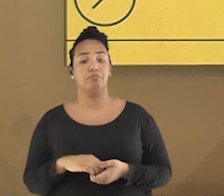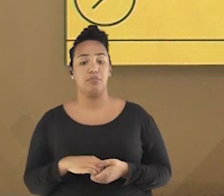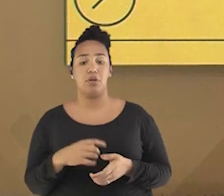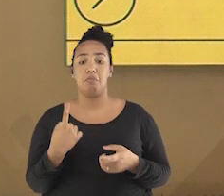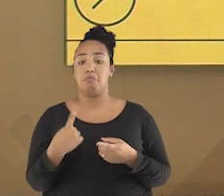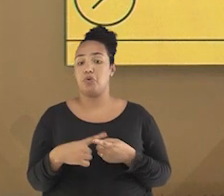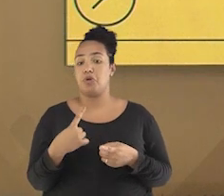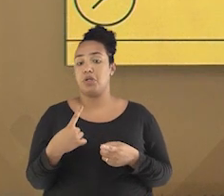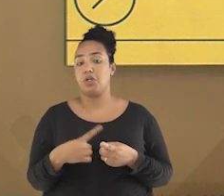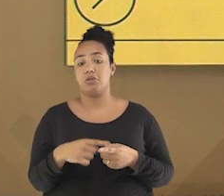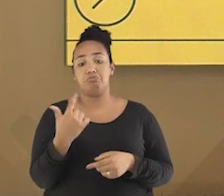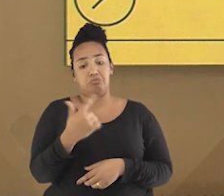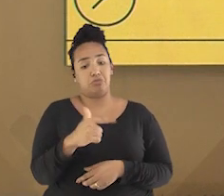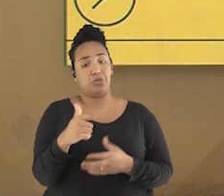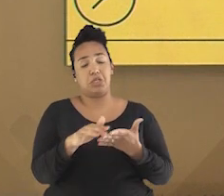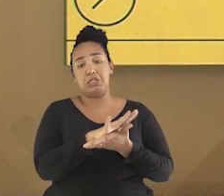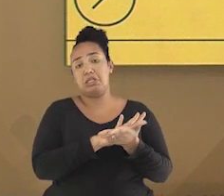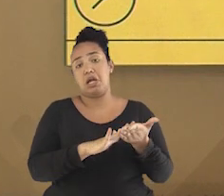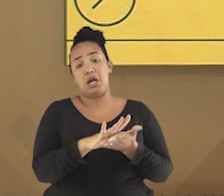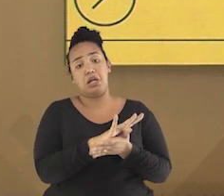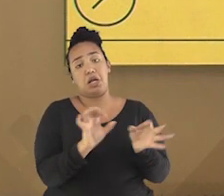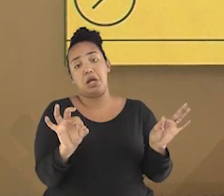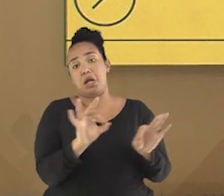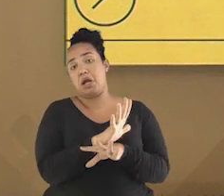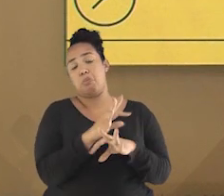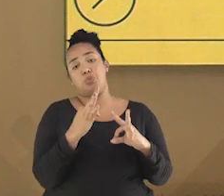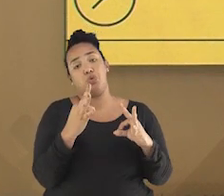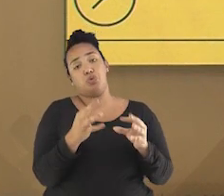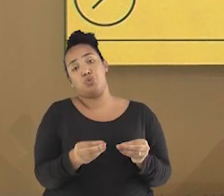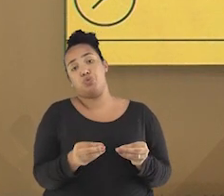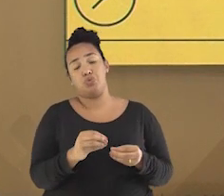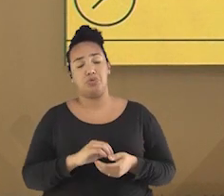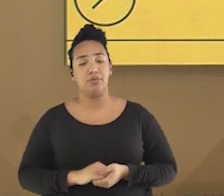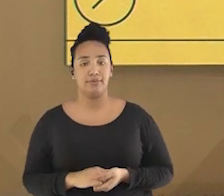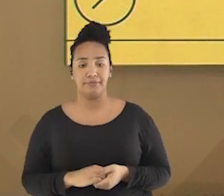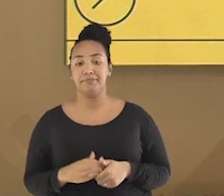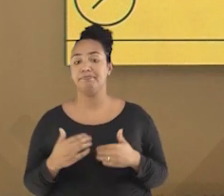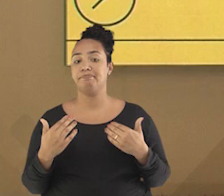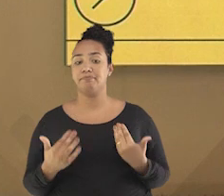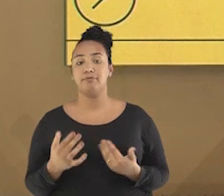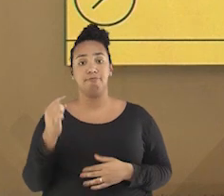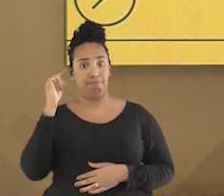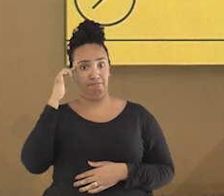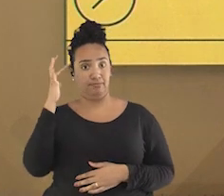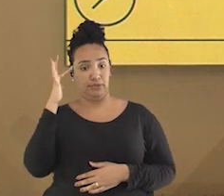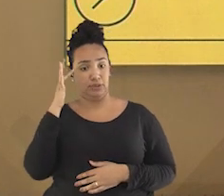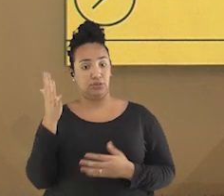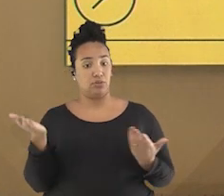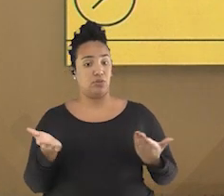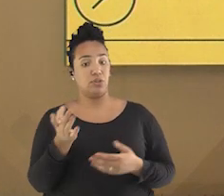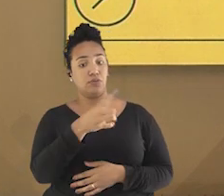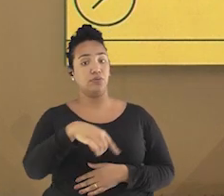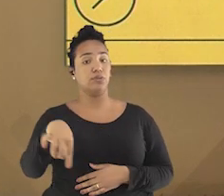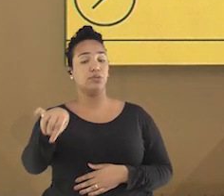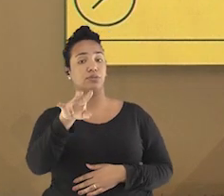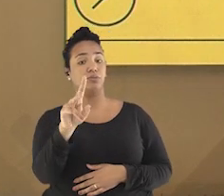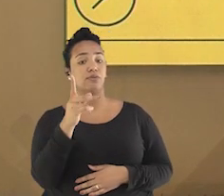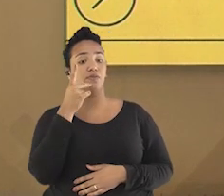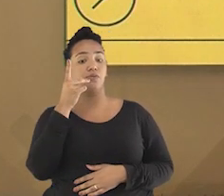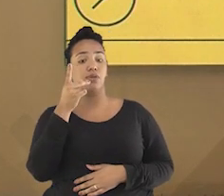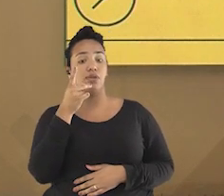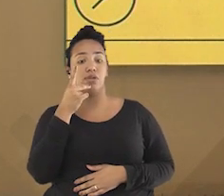porque não tem mais nada para ser queimado. Então, pensando sobre isso, qual a